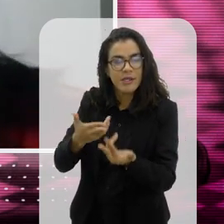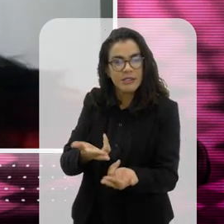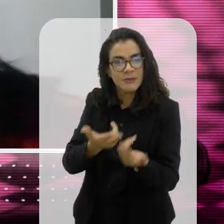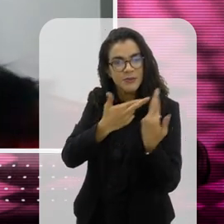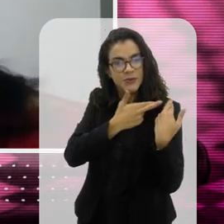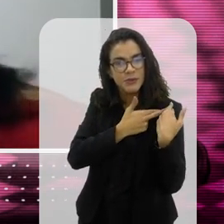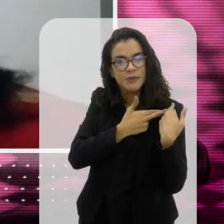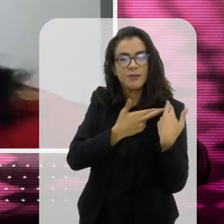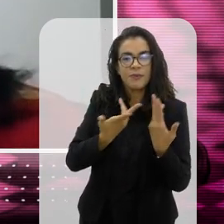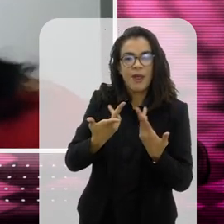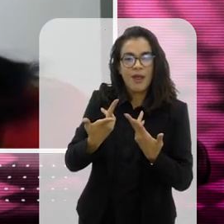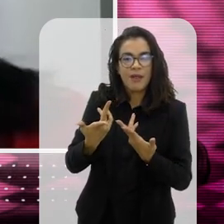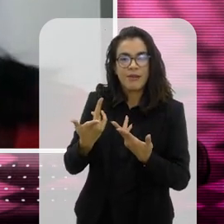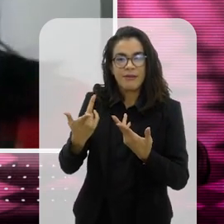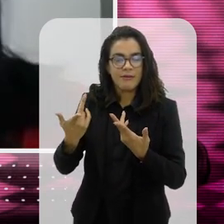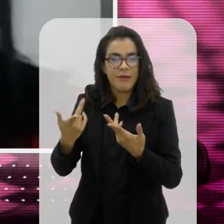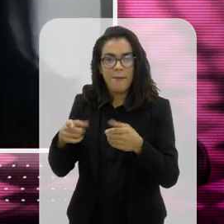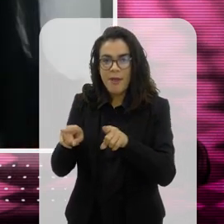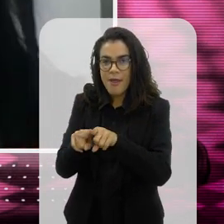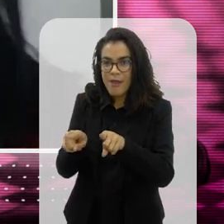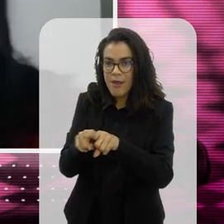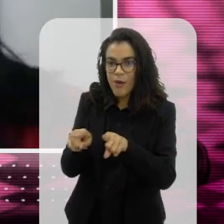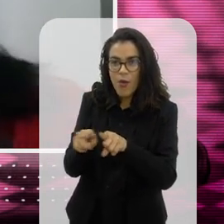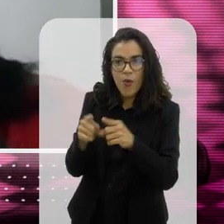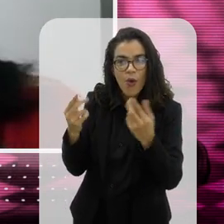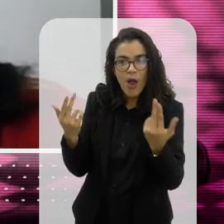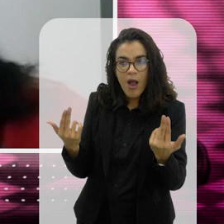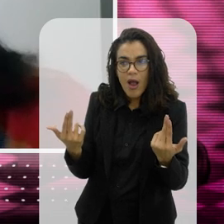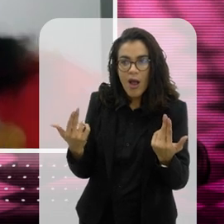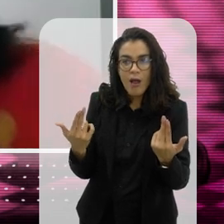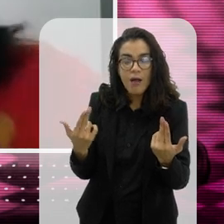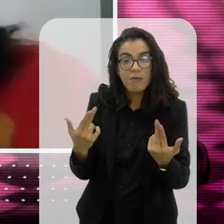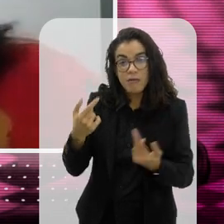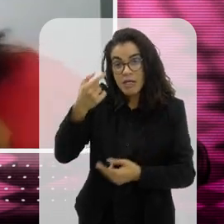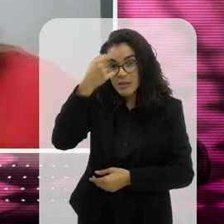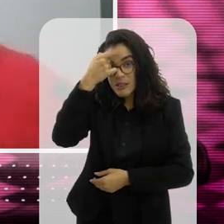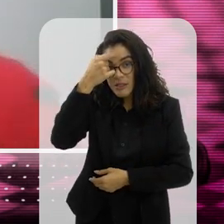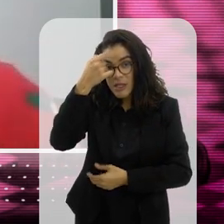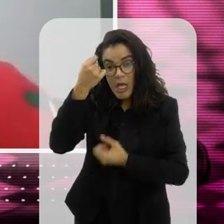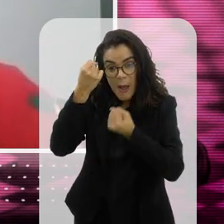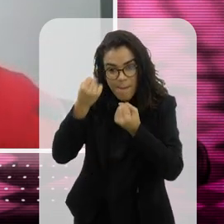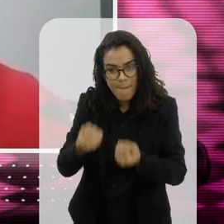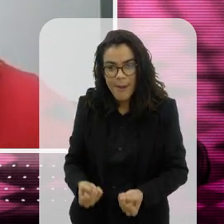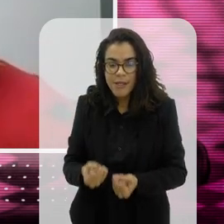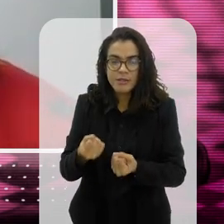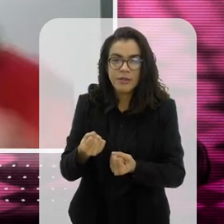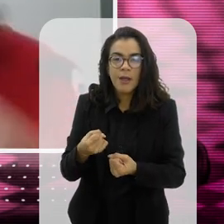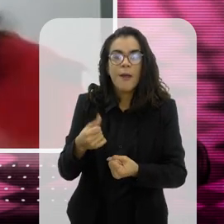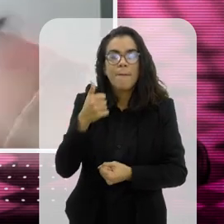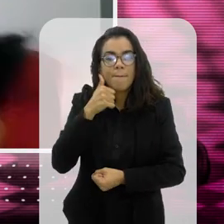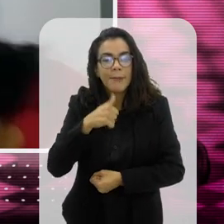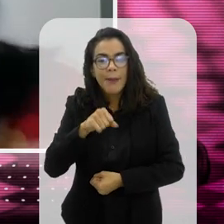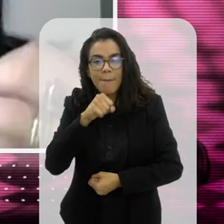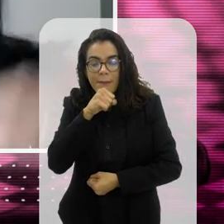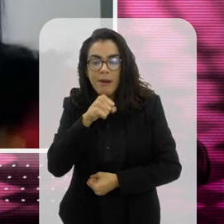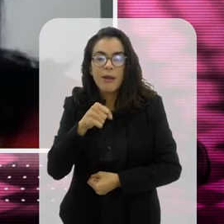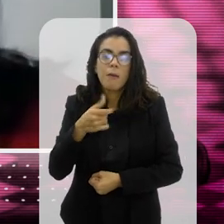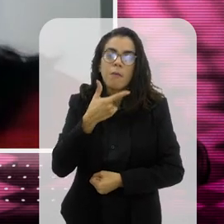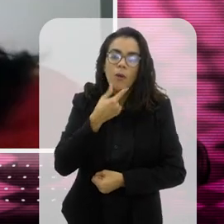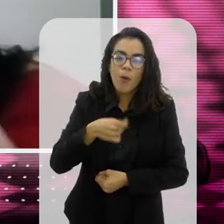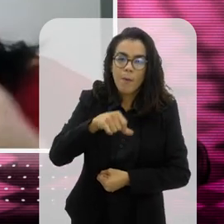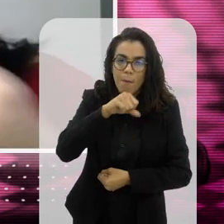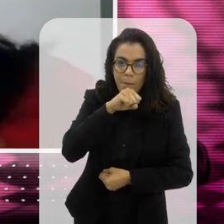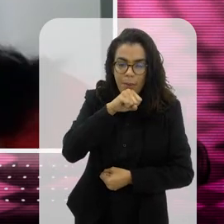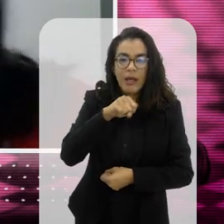as tarefas, domésticas e com o filho, com os cuidados com o filho, mas a sobrecarga mental tá com ela. A minha mãe é a mesma coisa. Meu pai